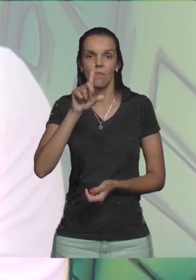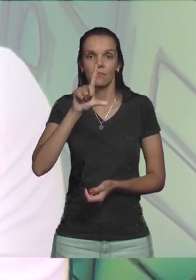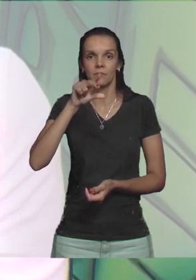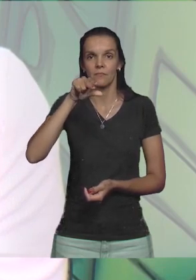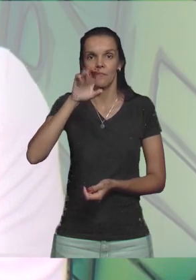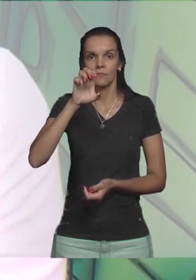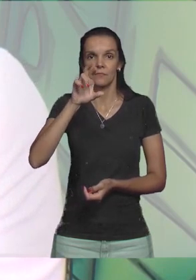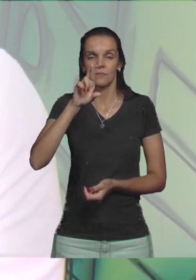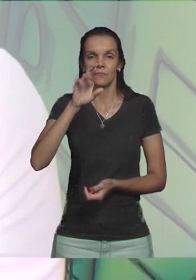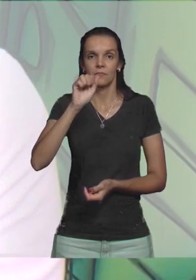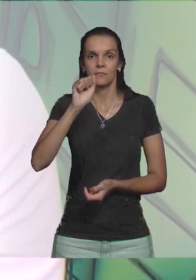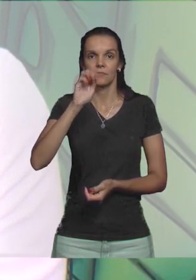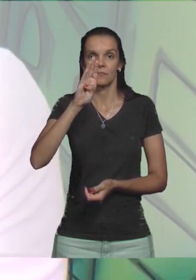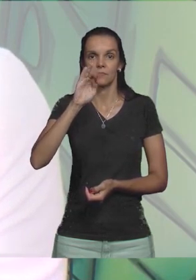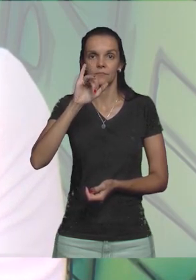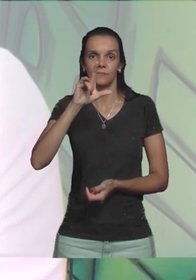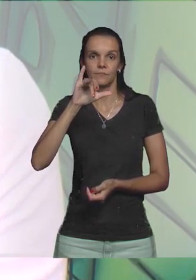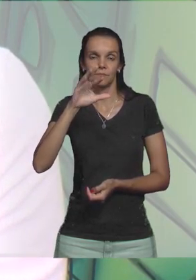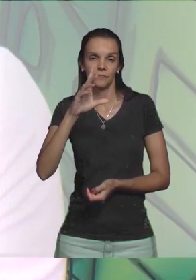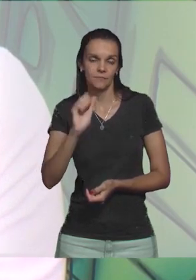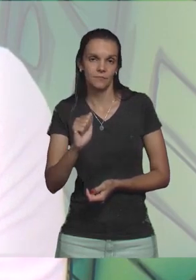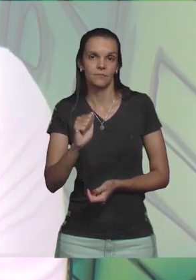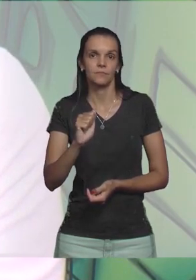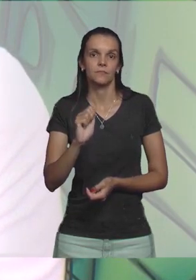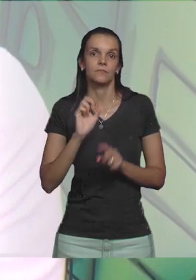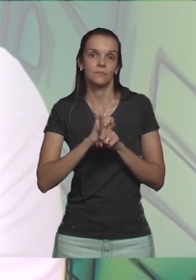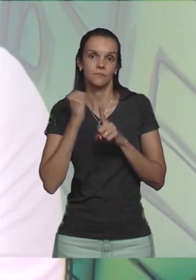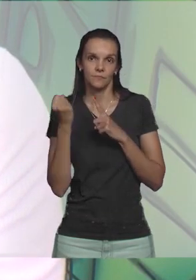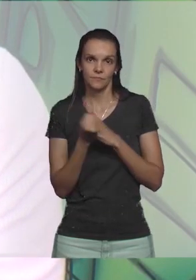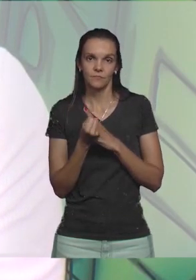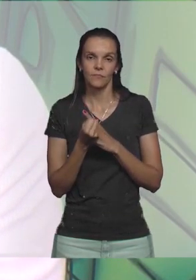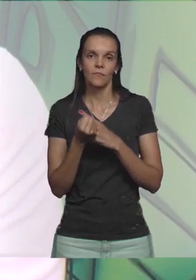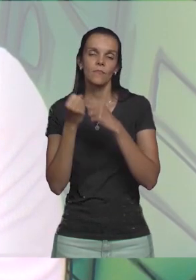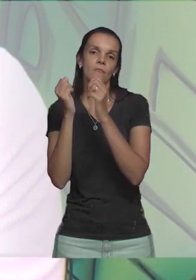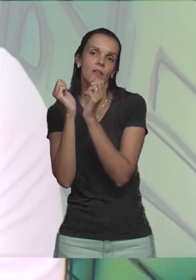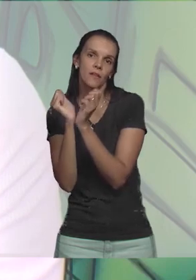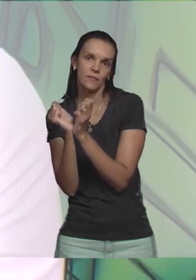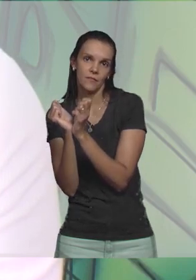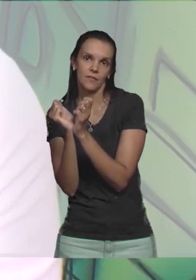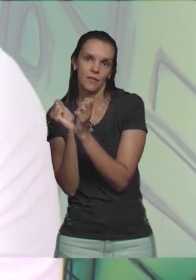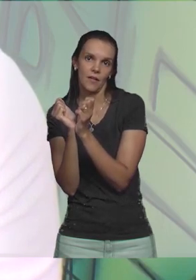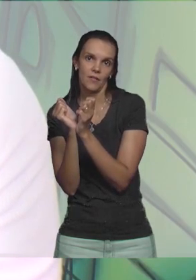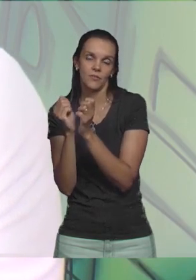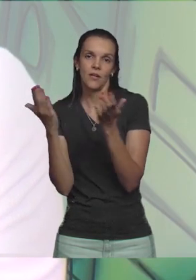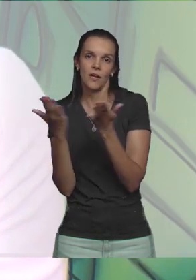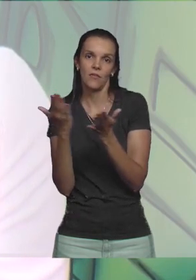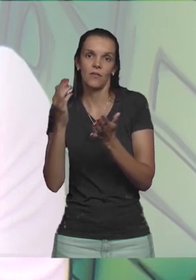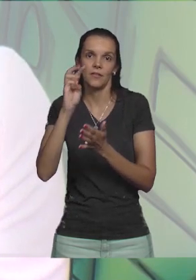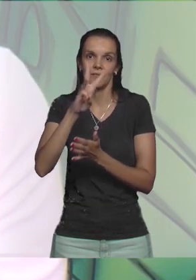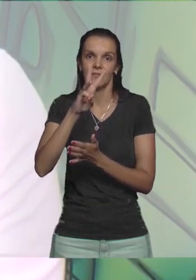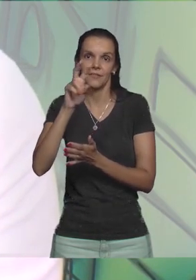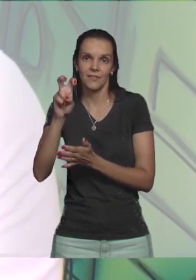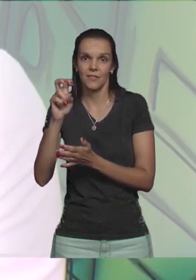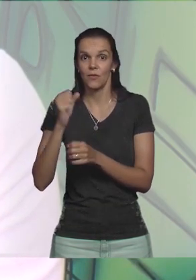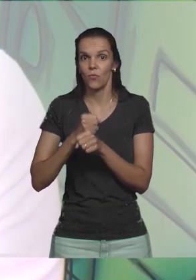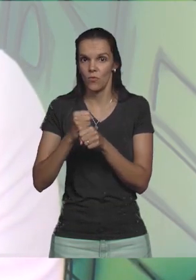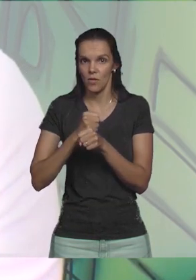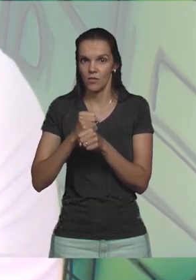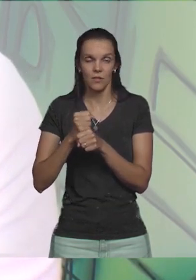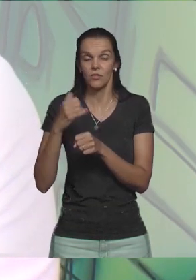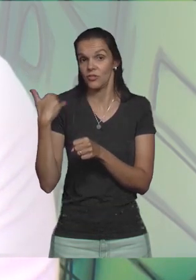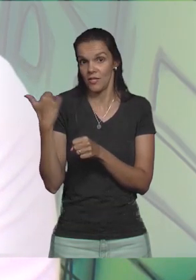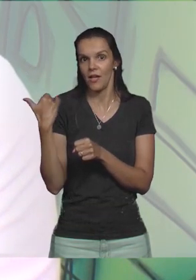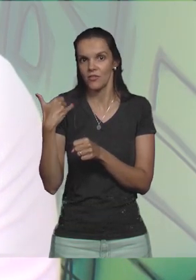Né? A gente sabe que no tempo da escravidão, um escravizado não chegava, sei lá, a 35 anos. Agora a gente continua não chegando